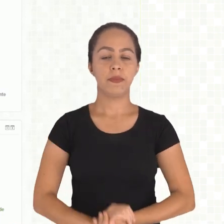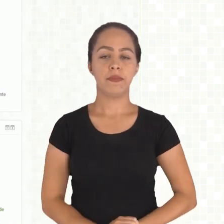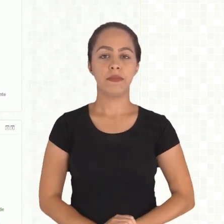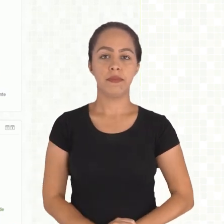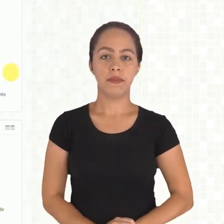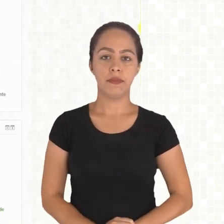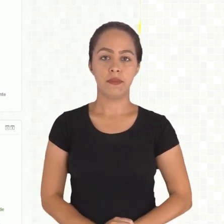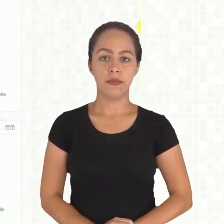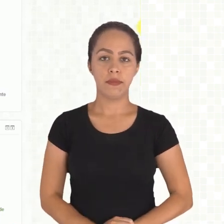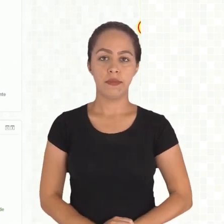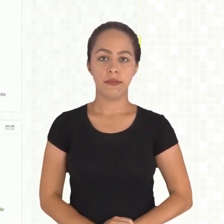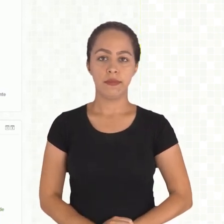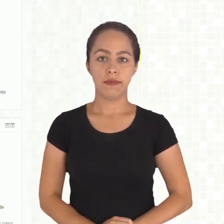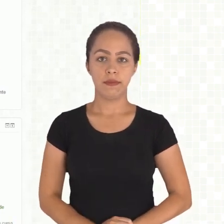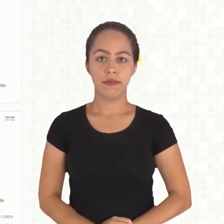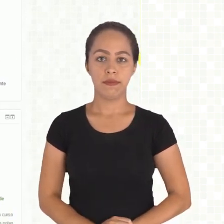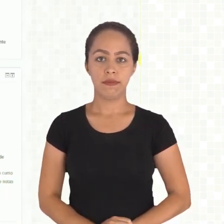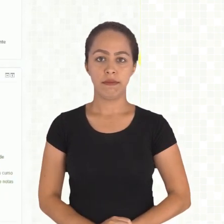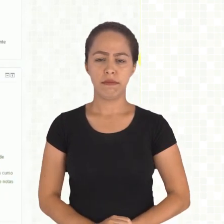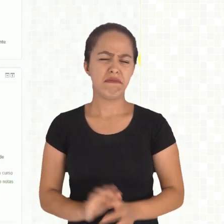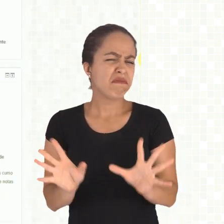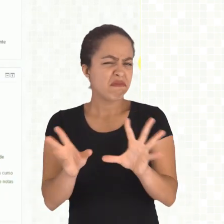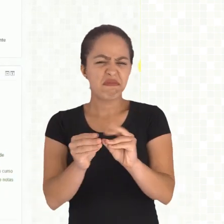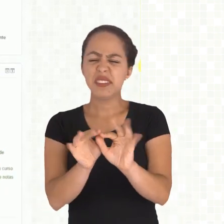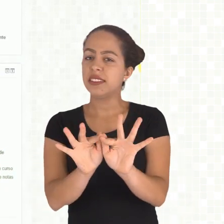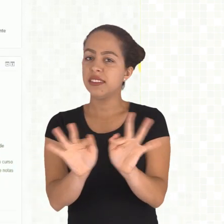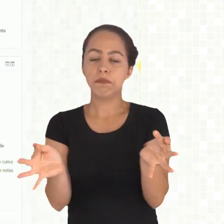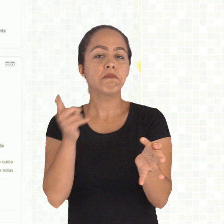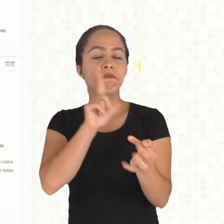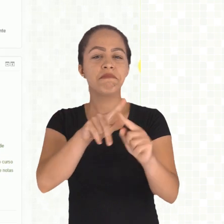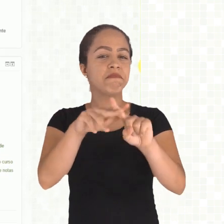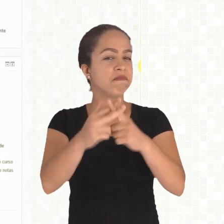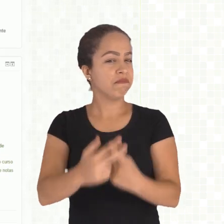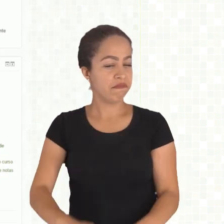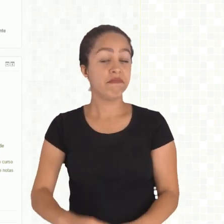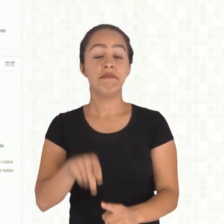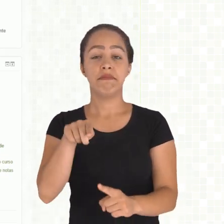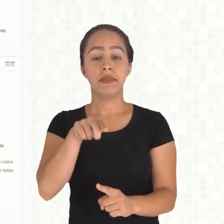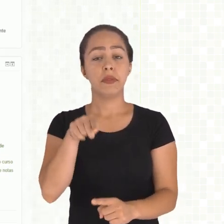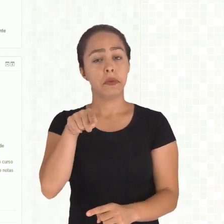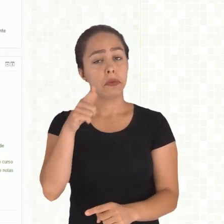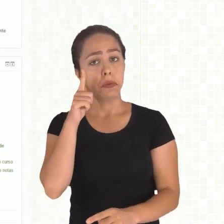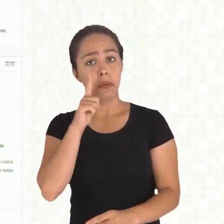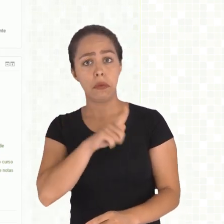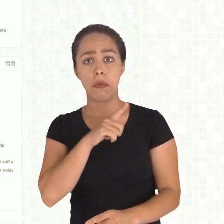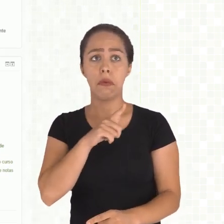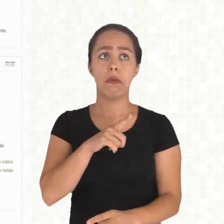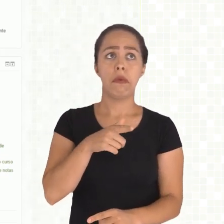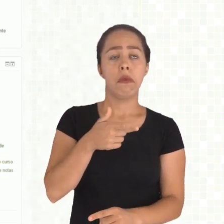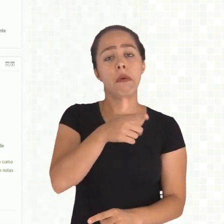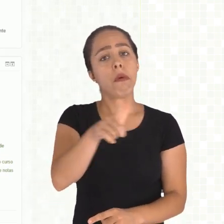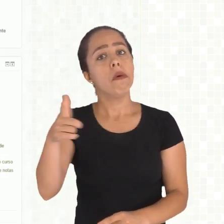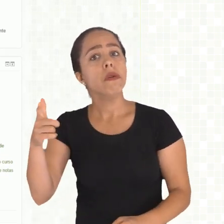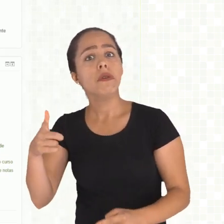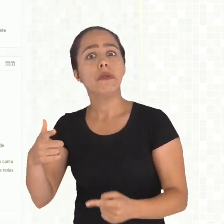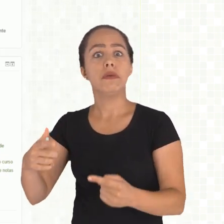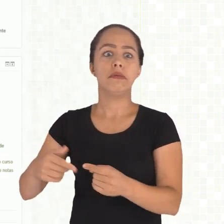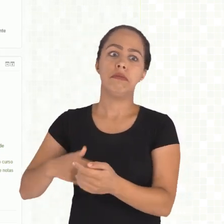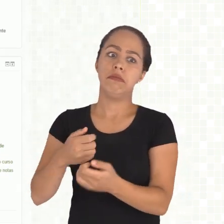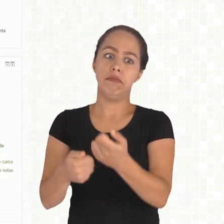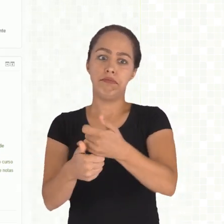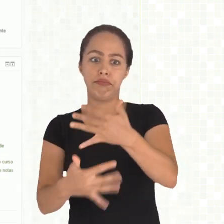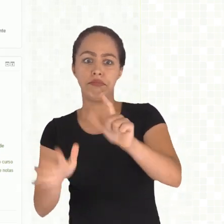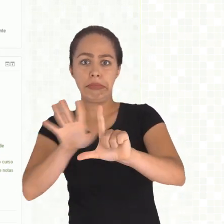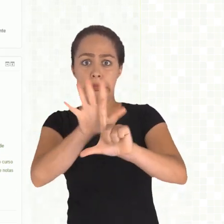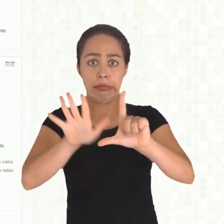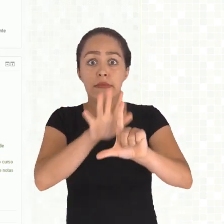já soma 100 pontos. Tá certo? Então, é muito simples de configurar. Você pode, configurar outras maneiras mais